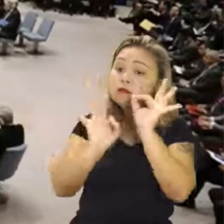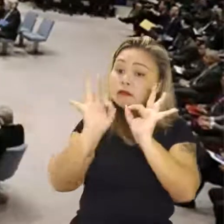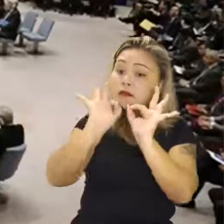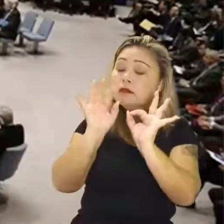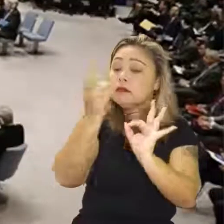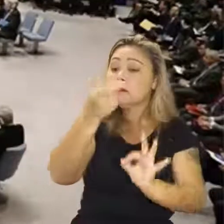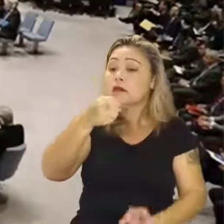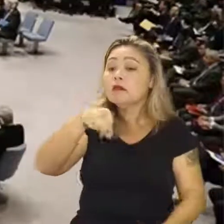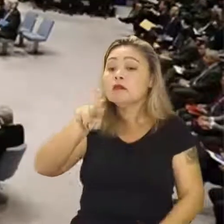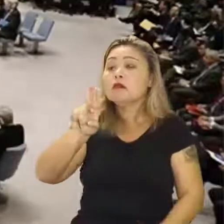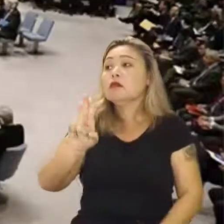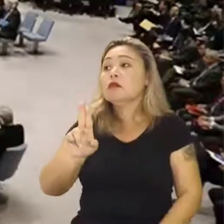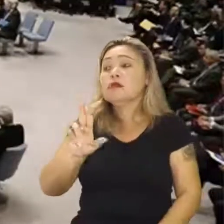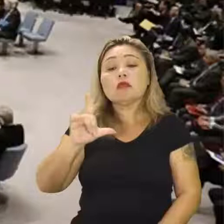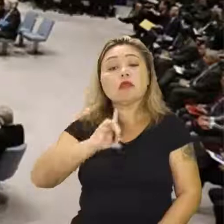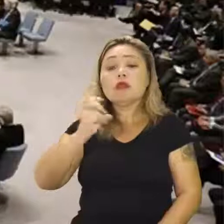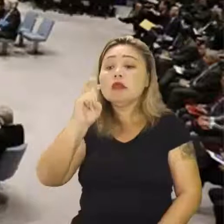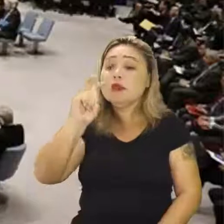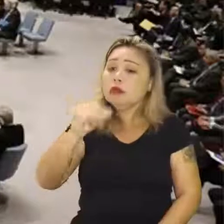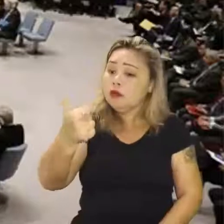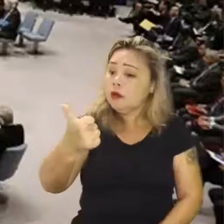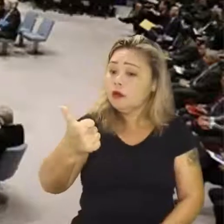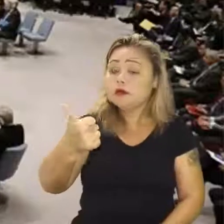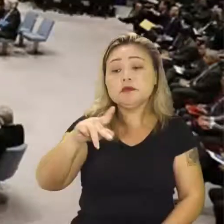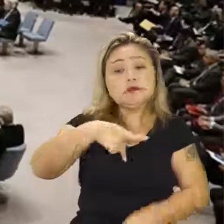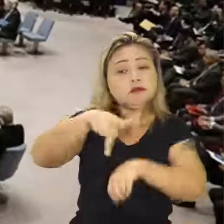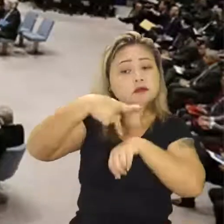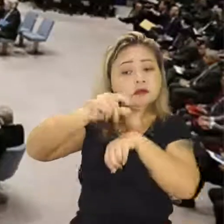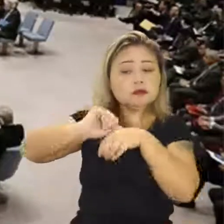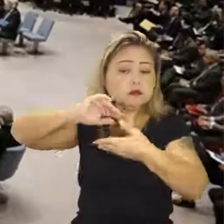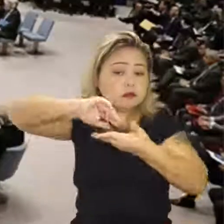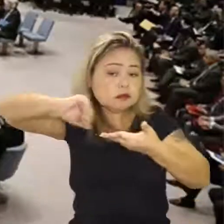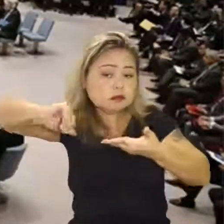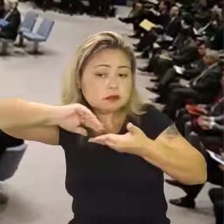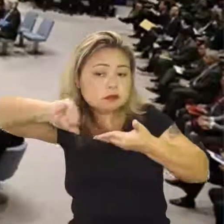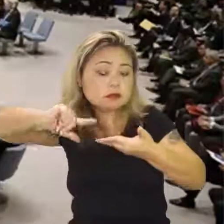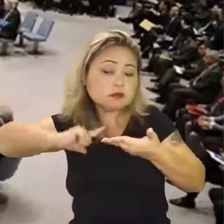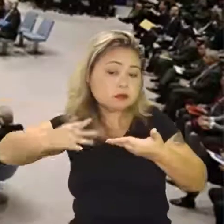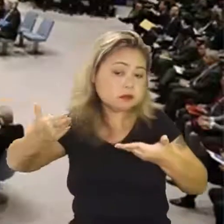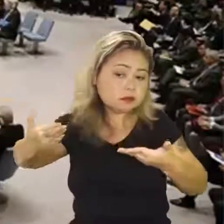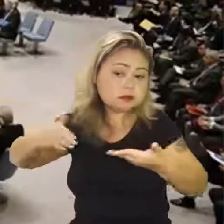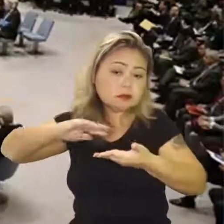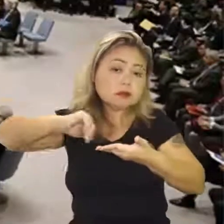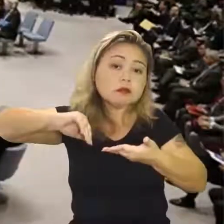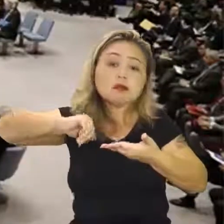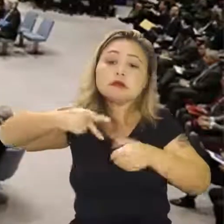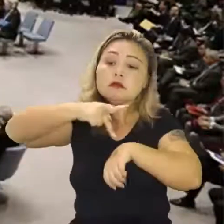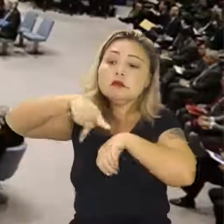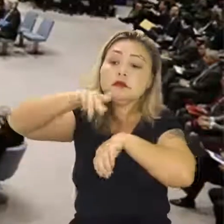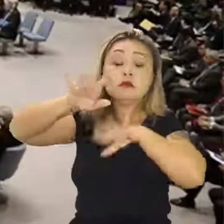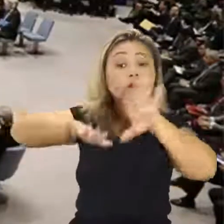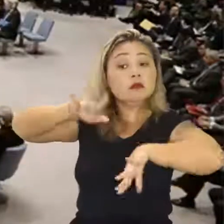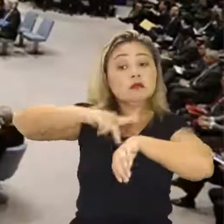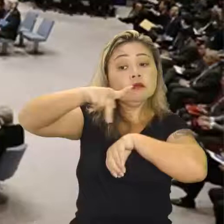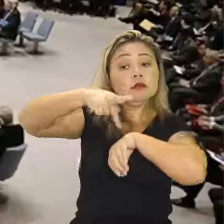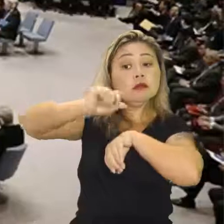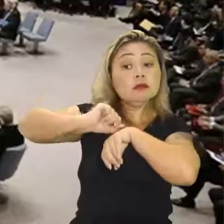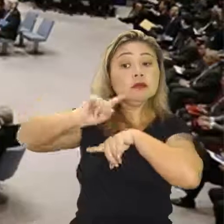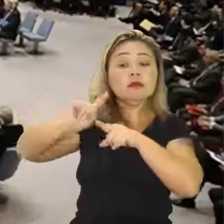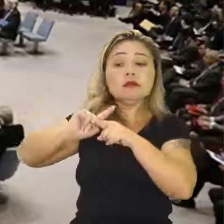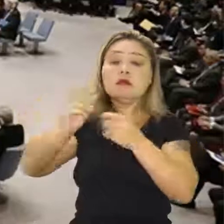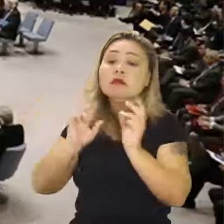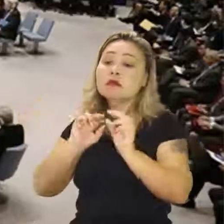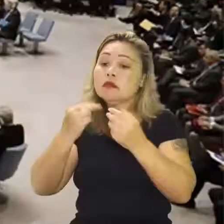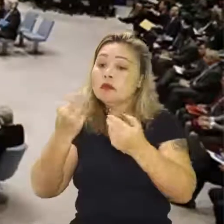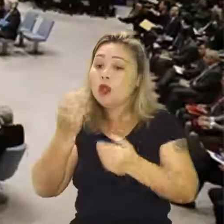organização. 51 países. É claro que nós temos aí tivemos a saída de alguns países da